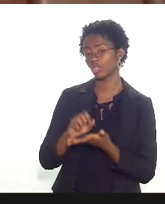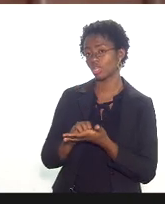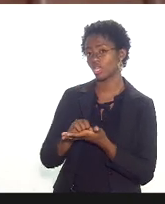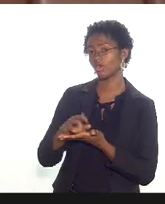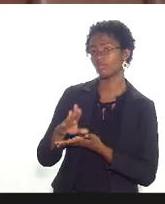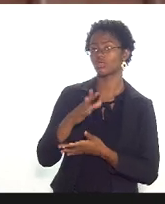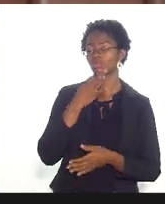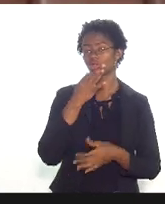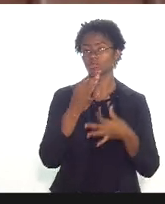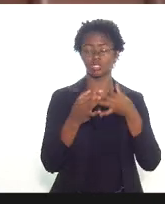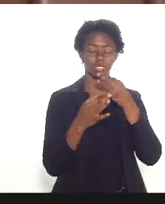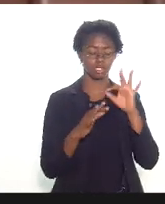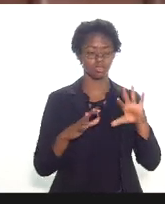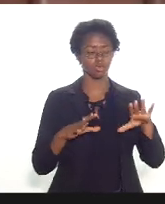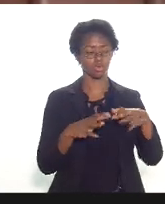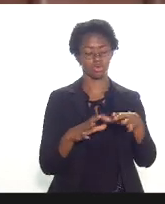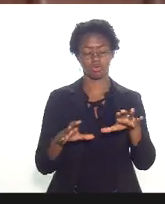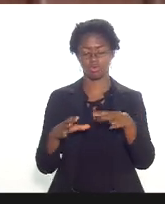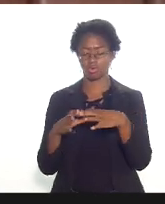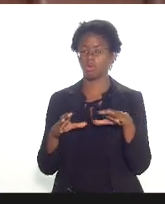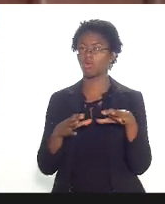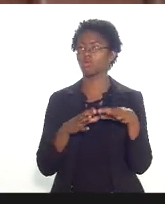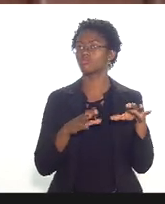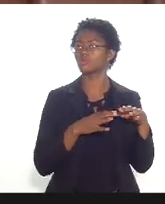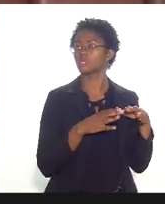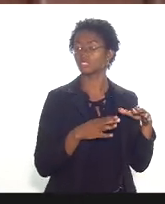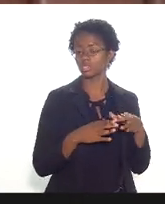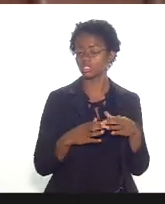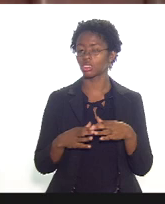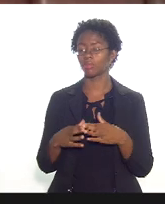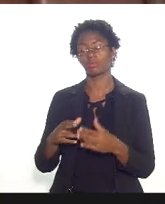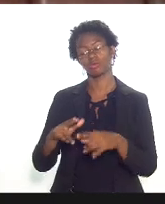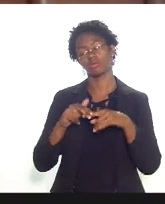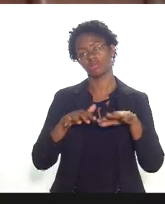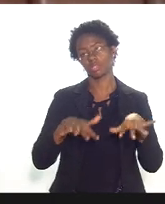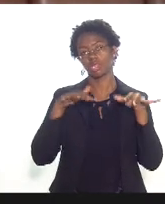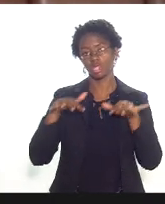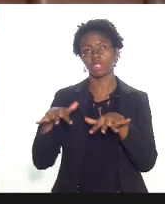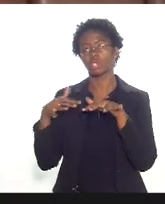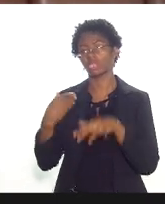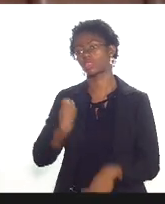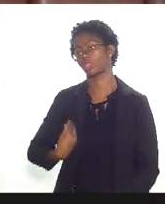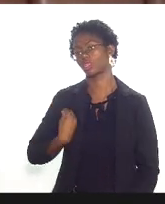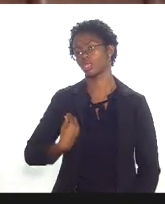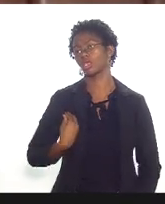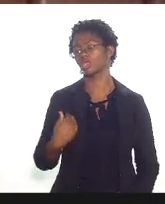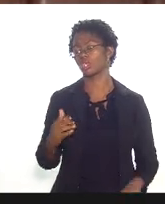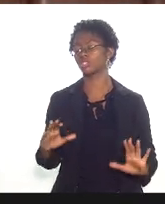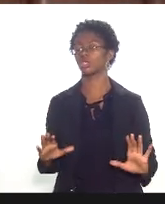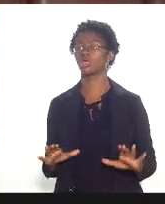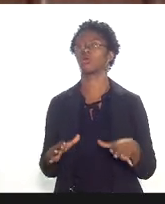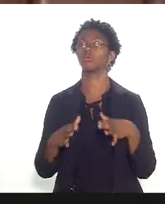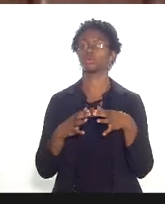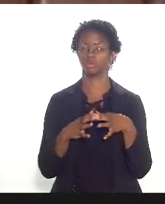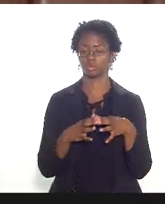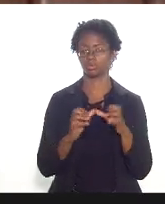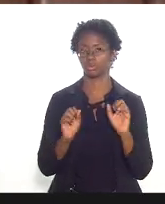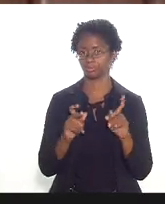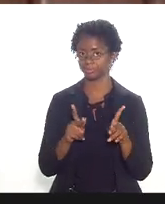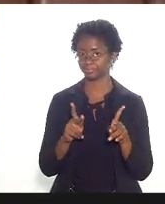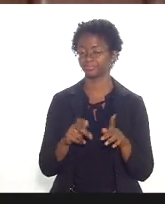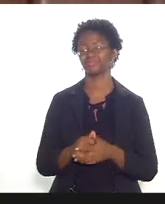sugestões de frentes e comissões para que as audiências sejam realizadas em conjunto, tá